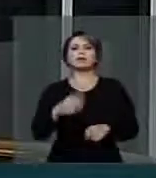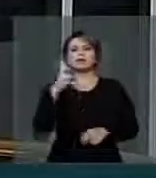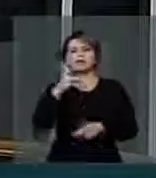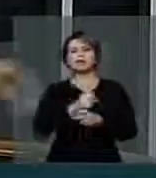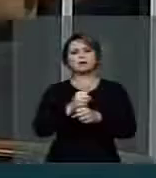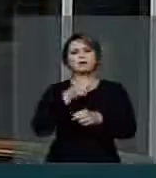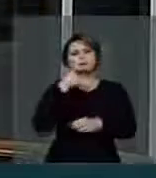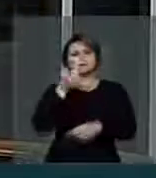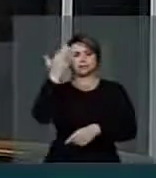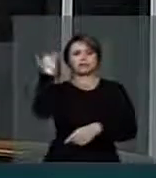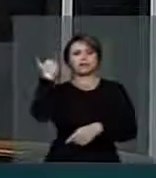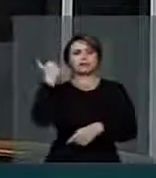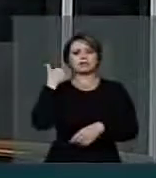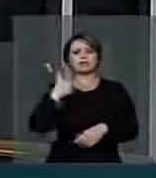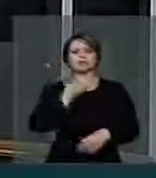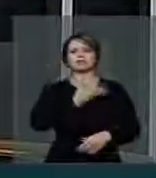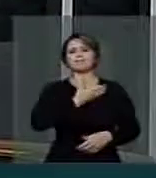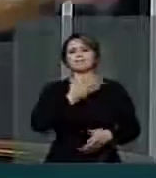companheiro